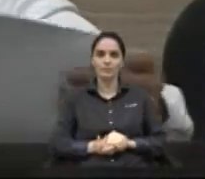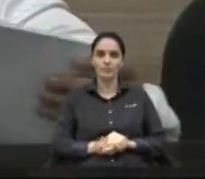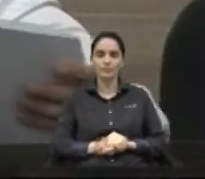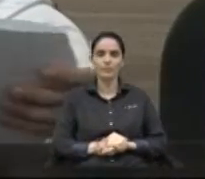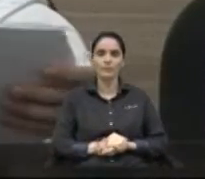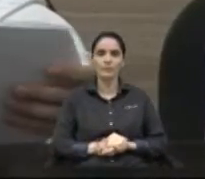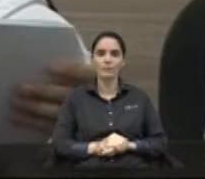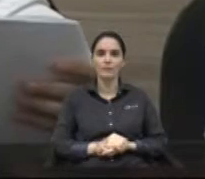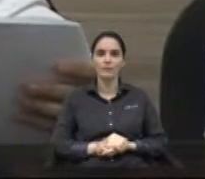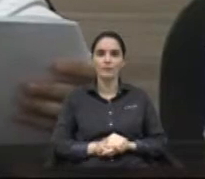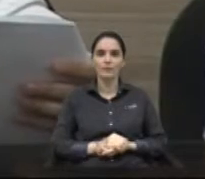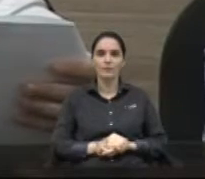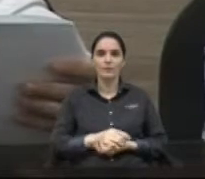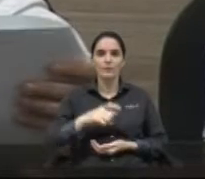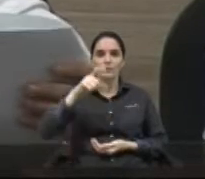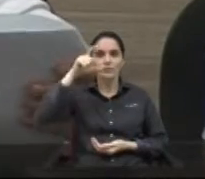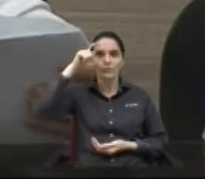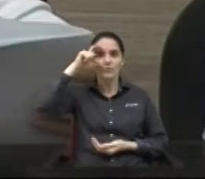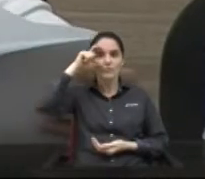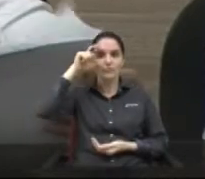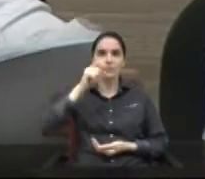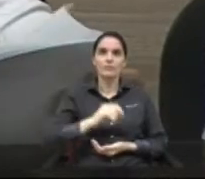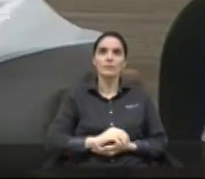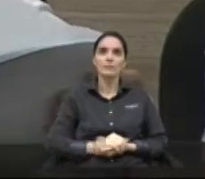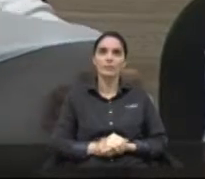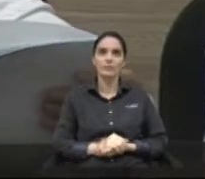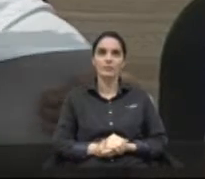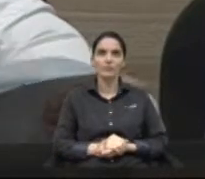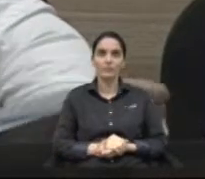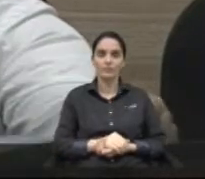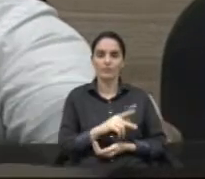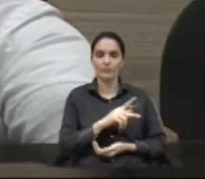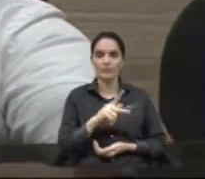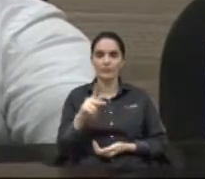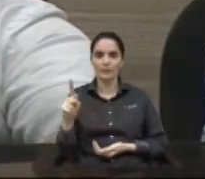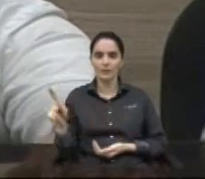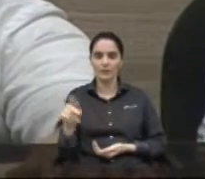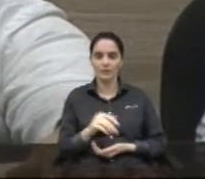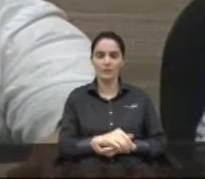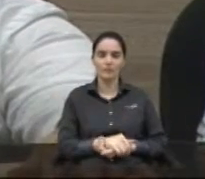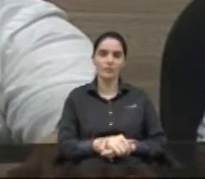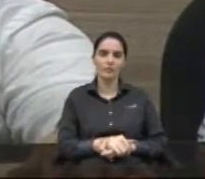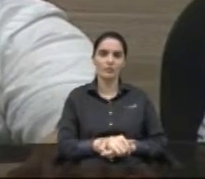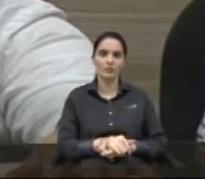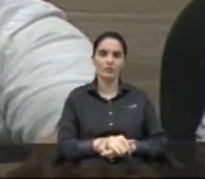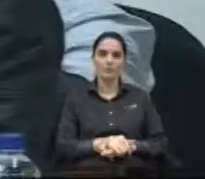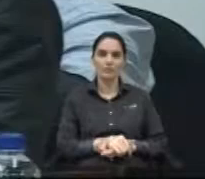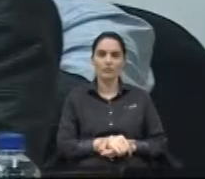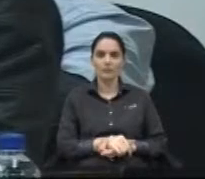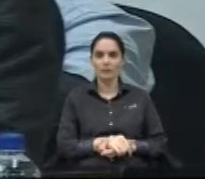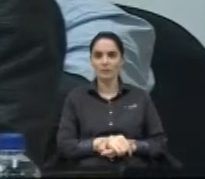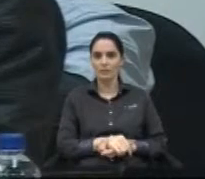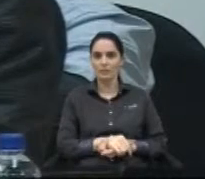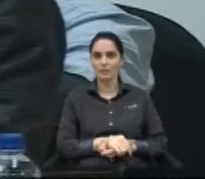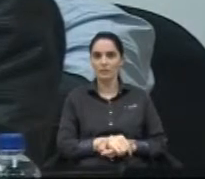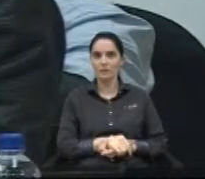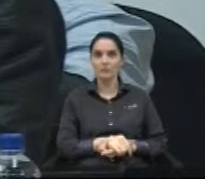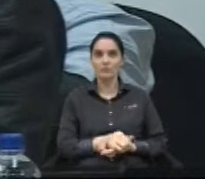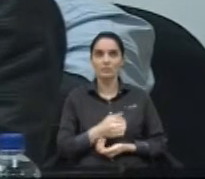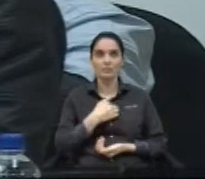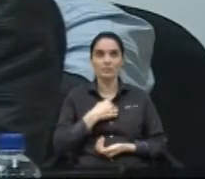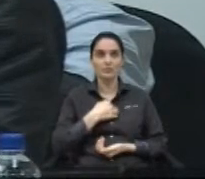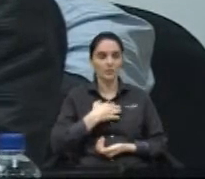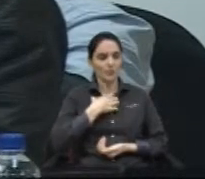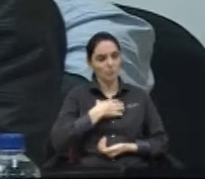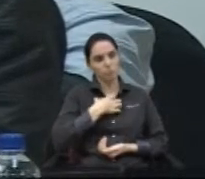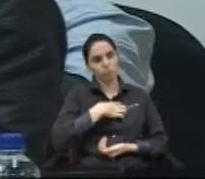palavra, o vereador Farid Zaini. Senhor presidente, nobres colegas, a plateia presente. Eu estou muito bravo com você, viu,